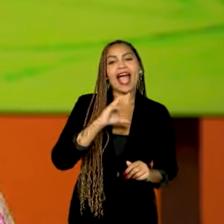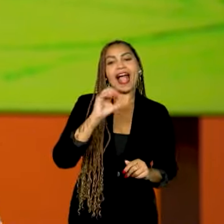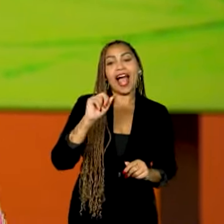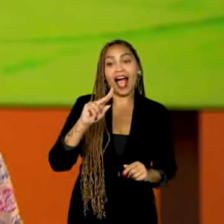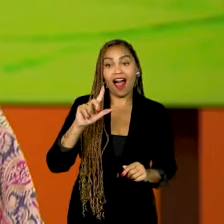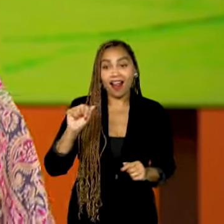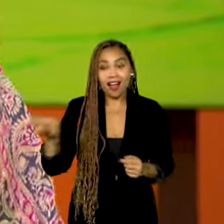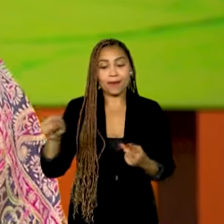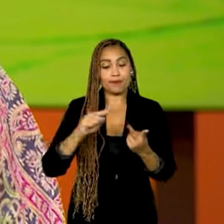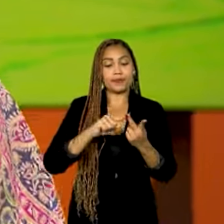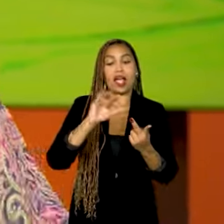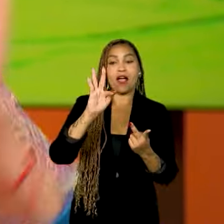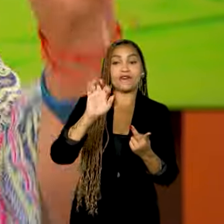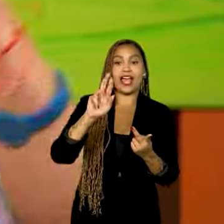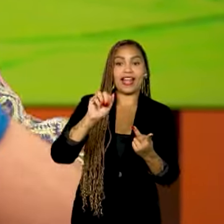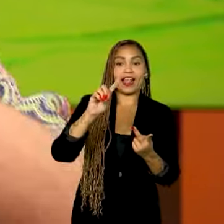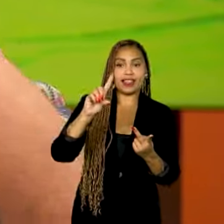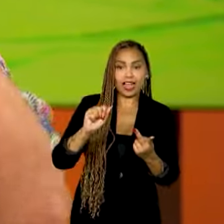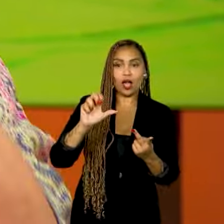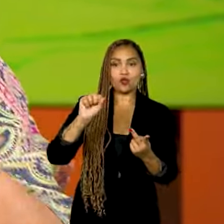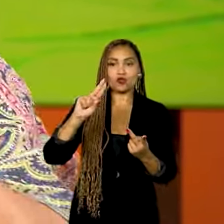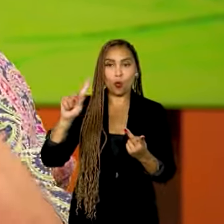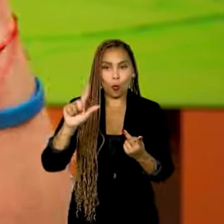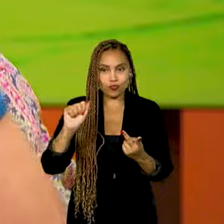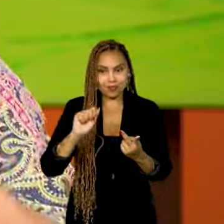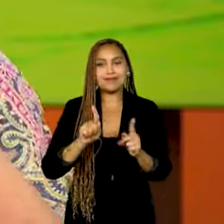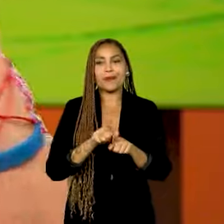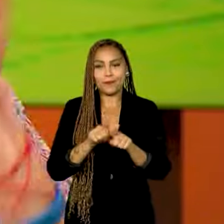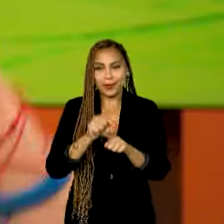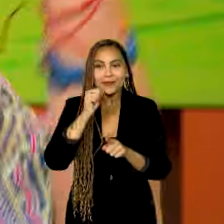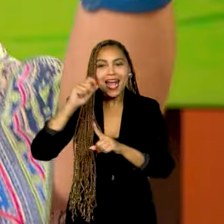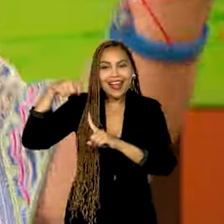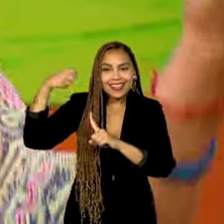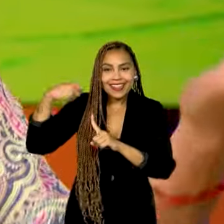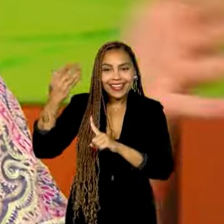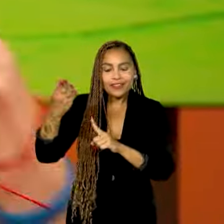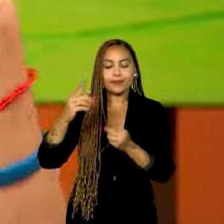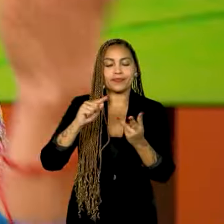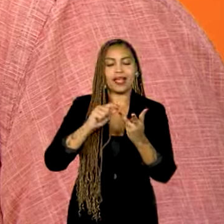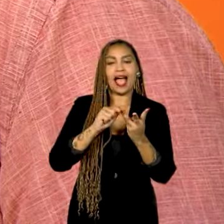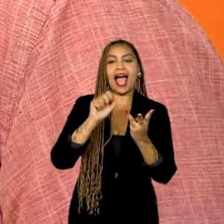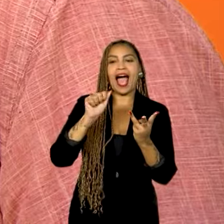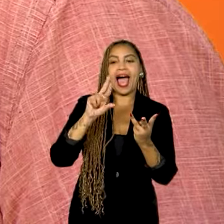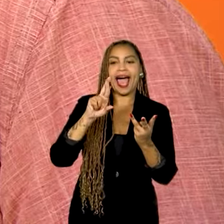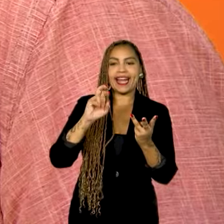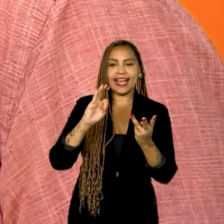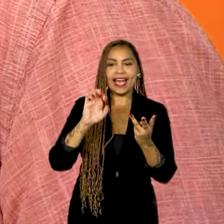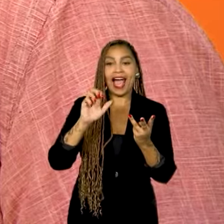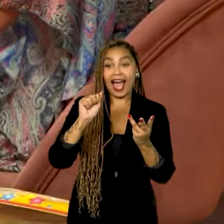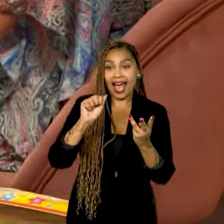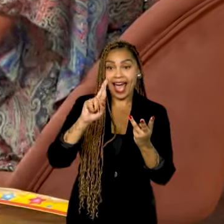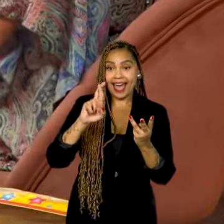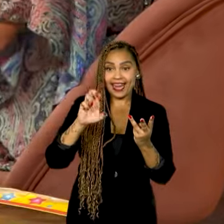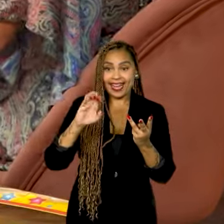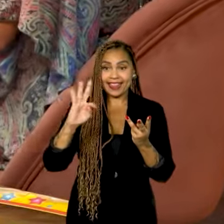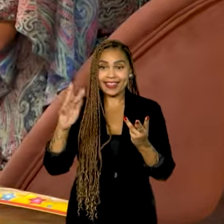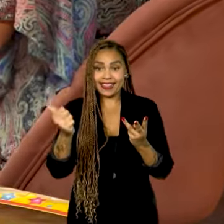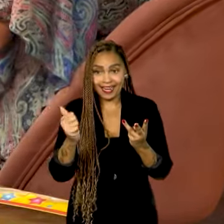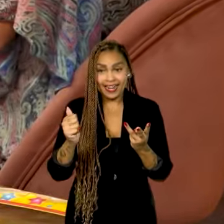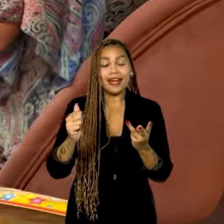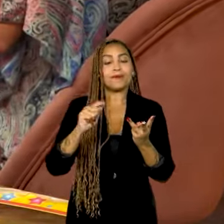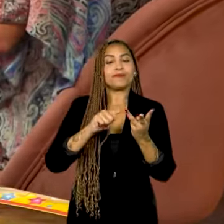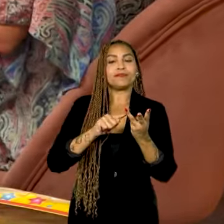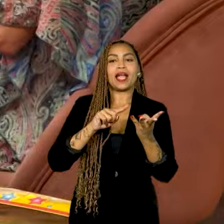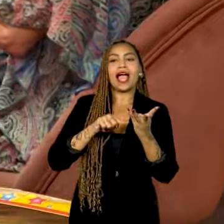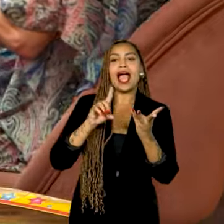Fernanda Souza. Sim, né? Queridas, lindas. Tem a galera, quer dizer, a Areta, que Débora, hoje... Débora Falabella foi da sua fase, a Débora? Ela foi na